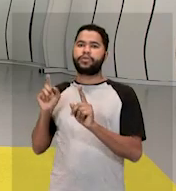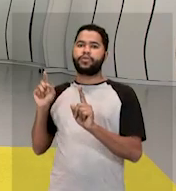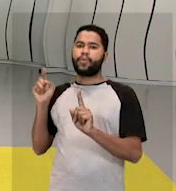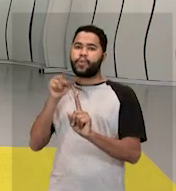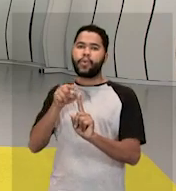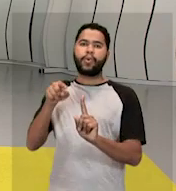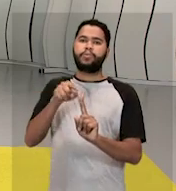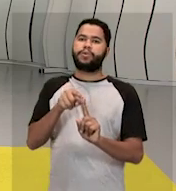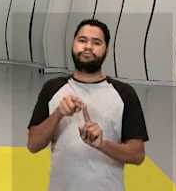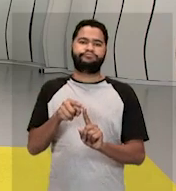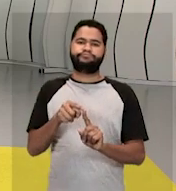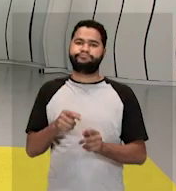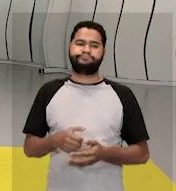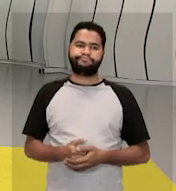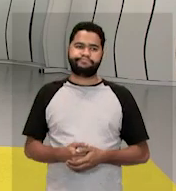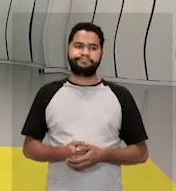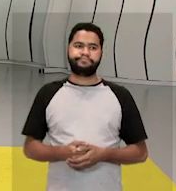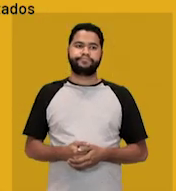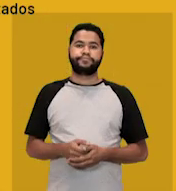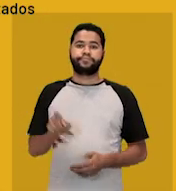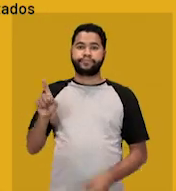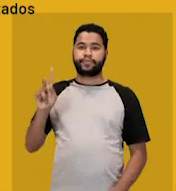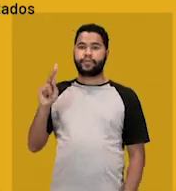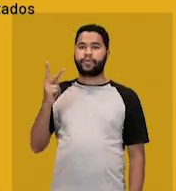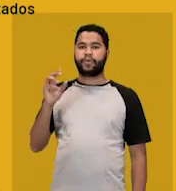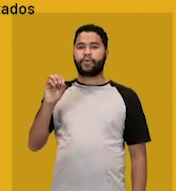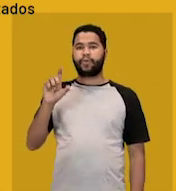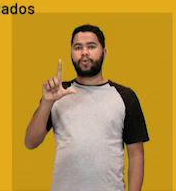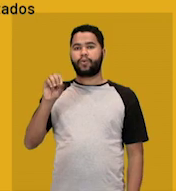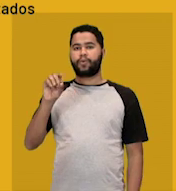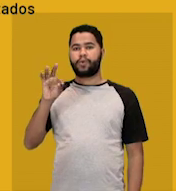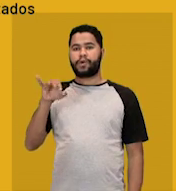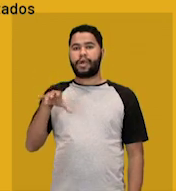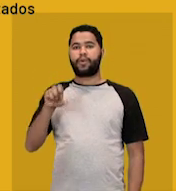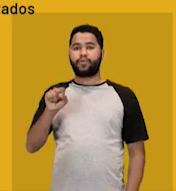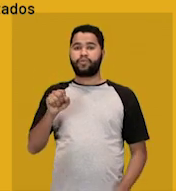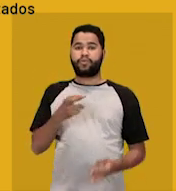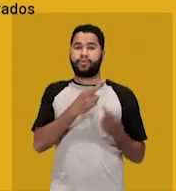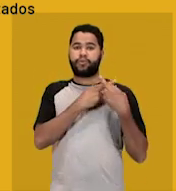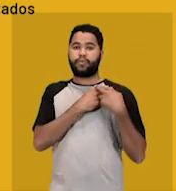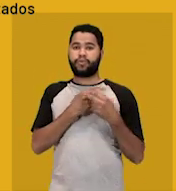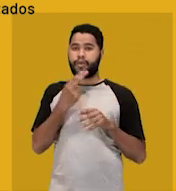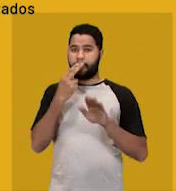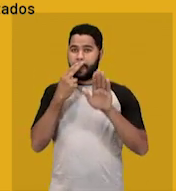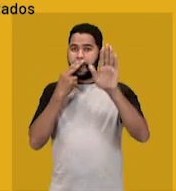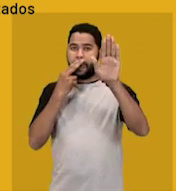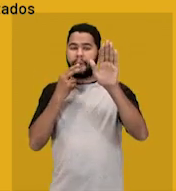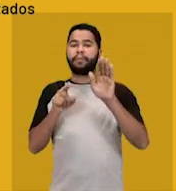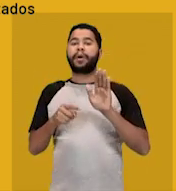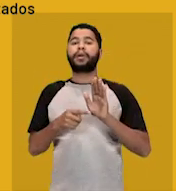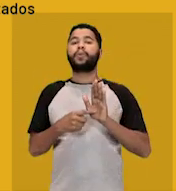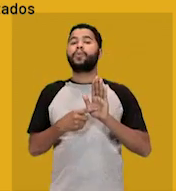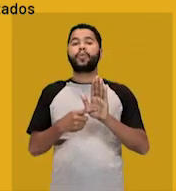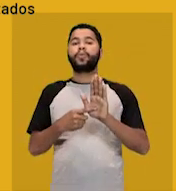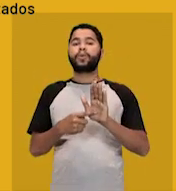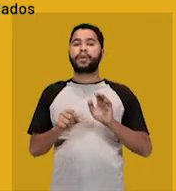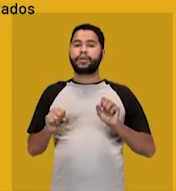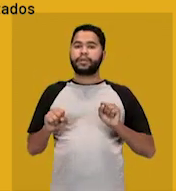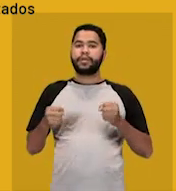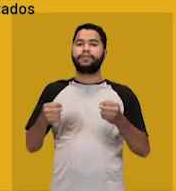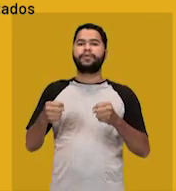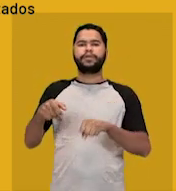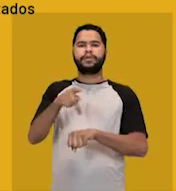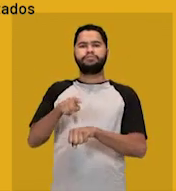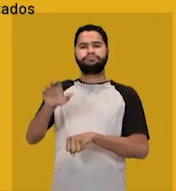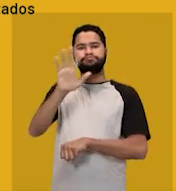né? Holocausto, gerado por Hitler para defender o nacionalismo. Então, o objetivo era